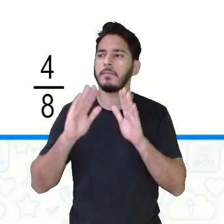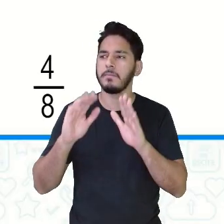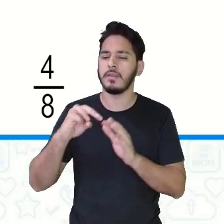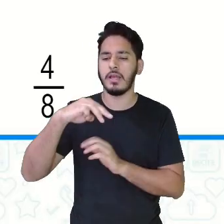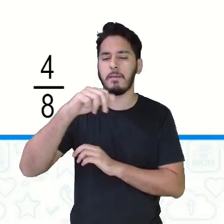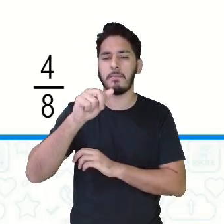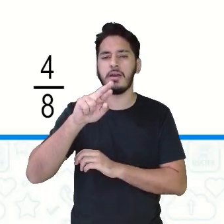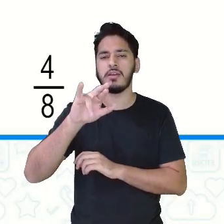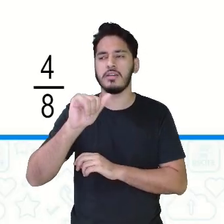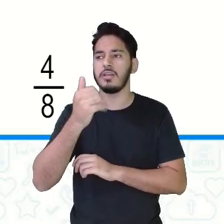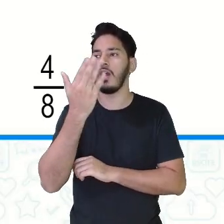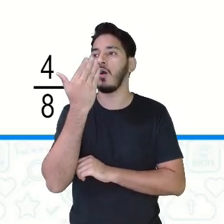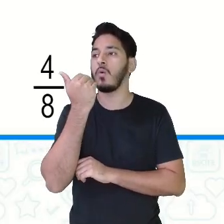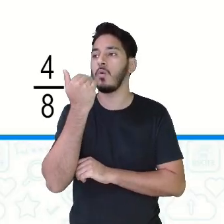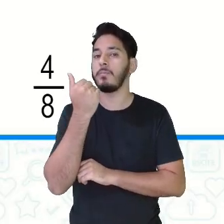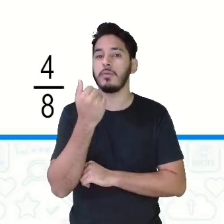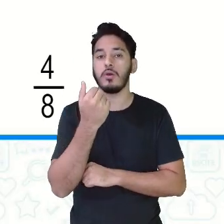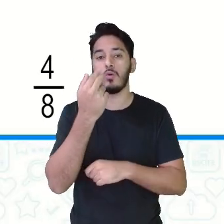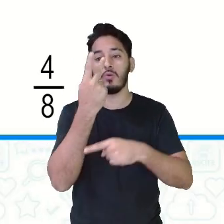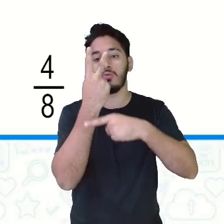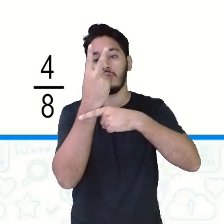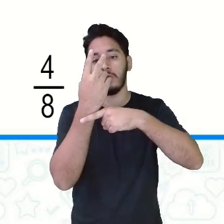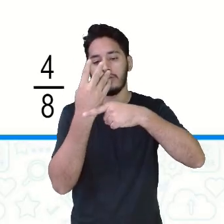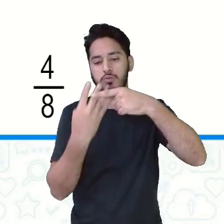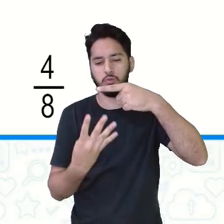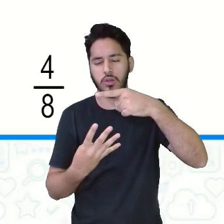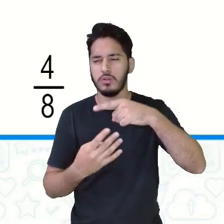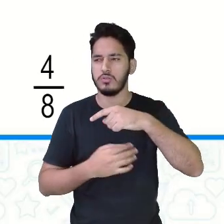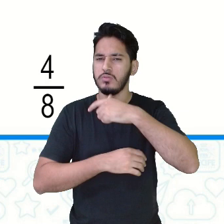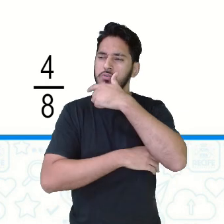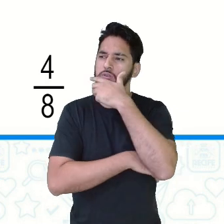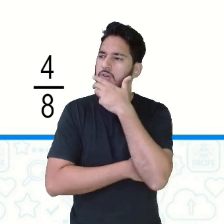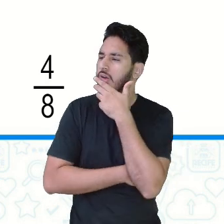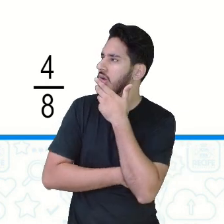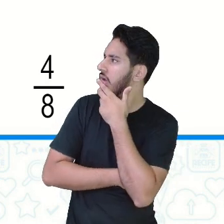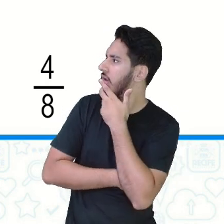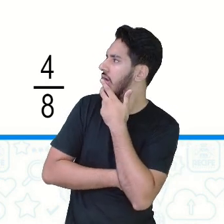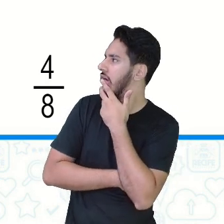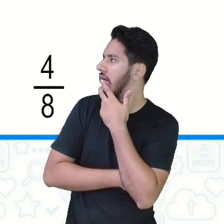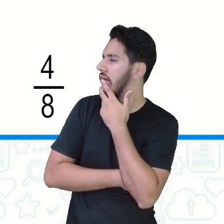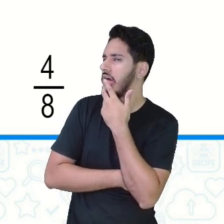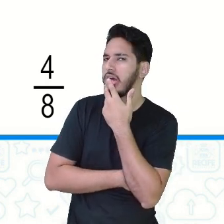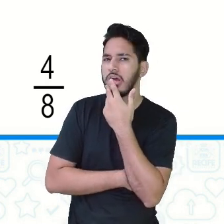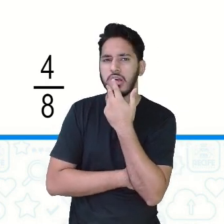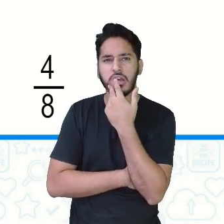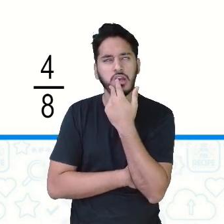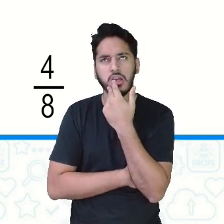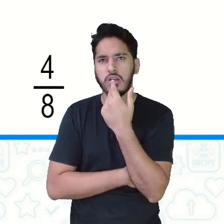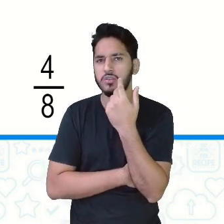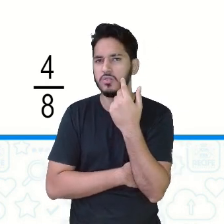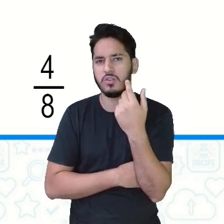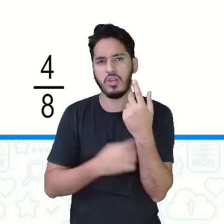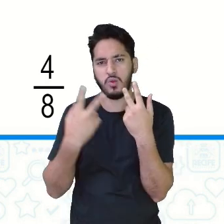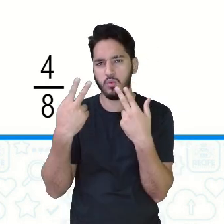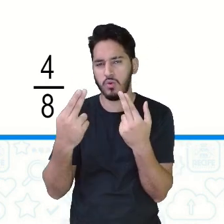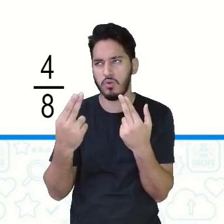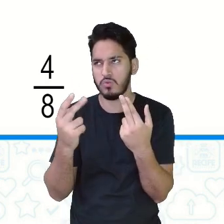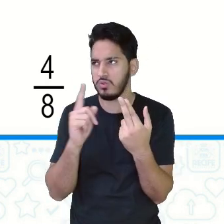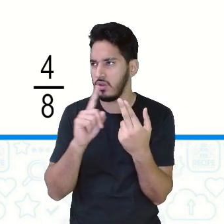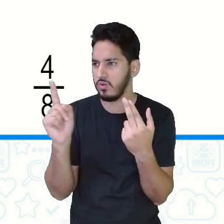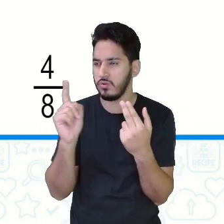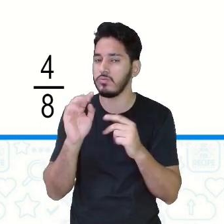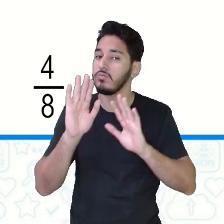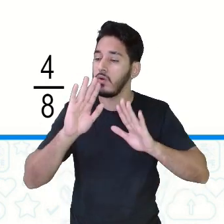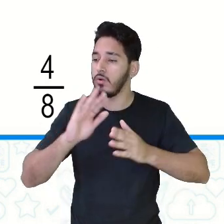Maria comeu 2/4. Professora, essa fração não vale a mesma coisa, não. Será que